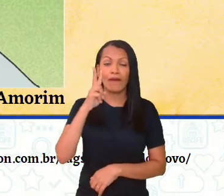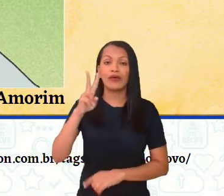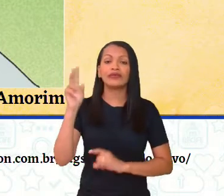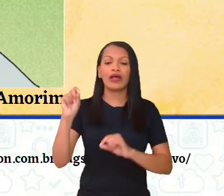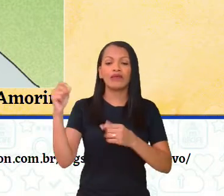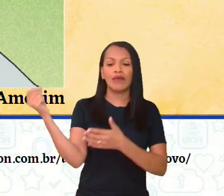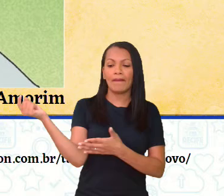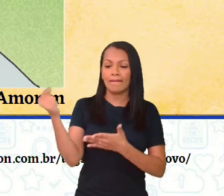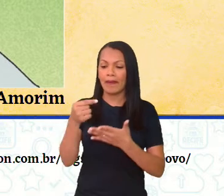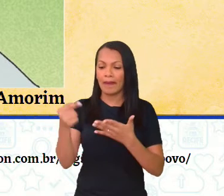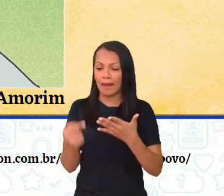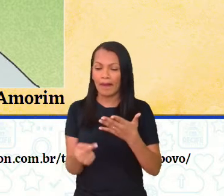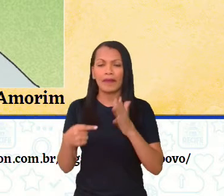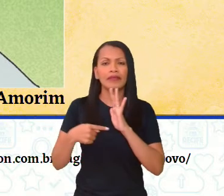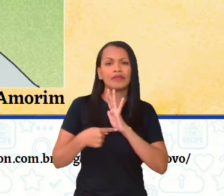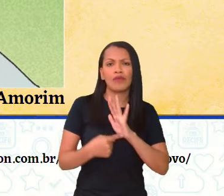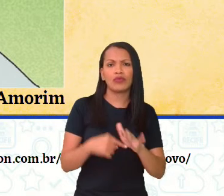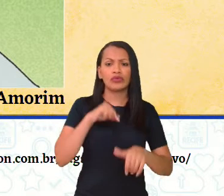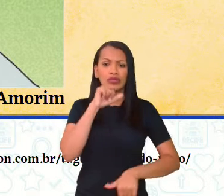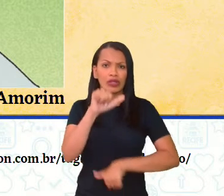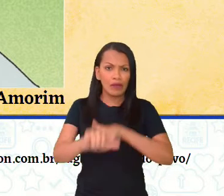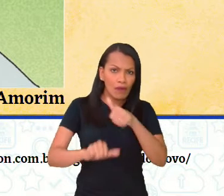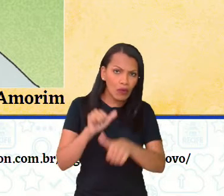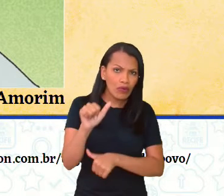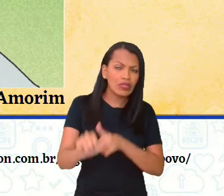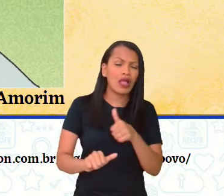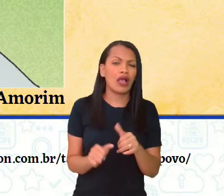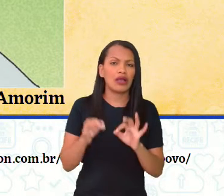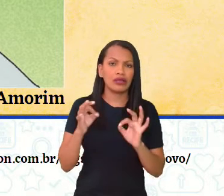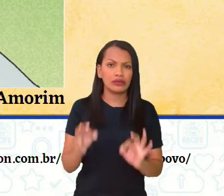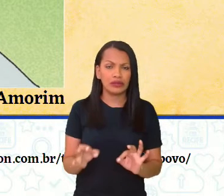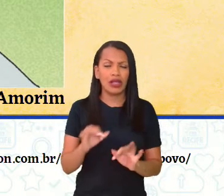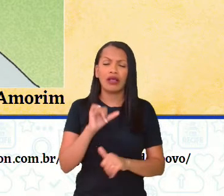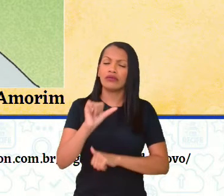esses relatórios eles trazem, né, de mudança, de alteração